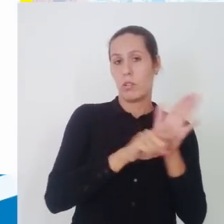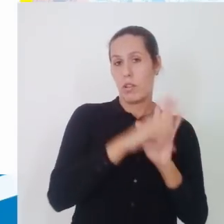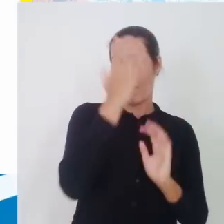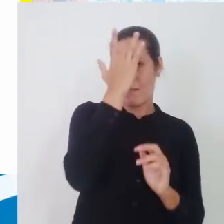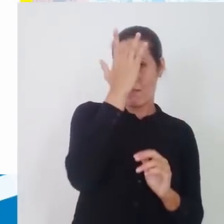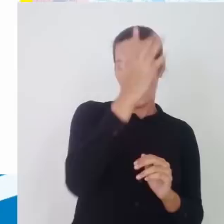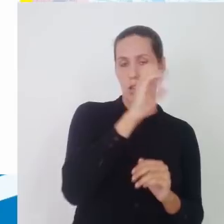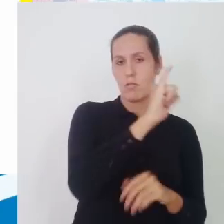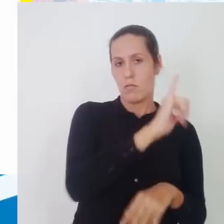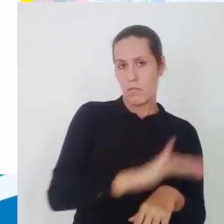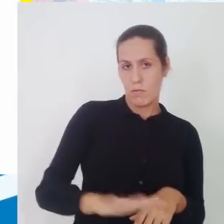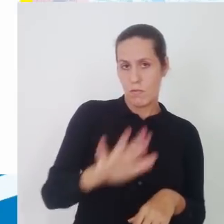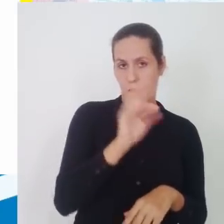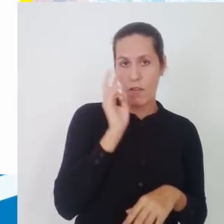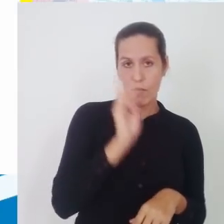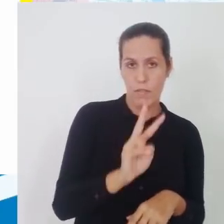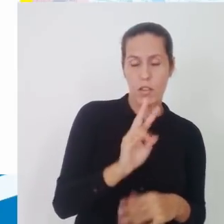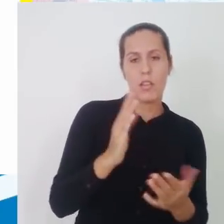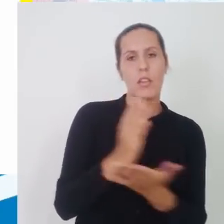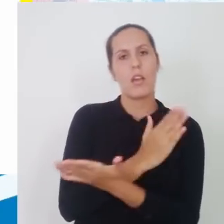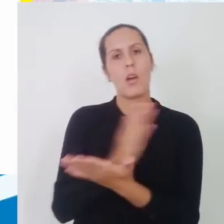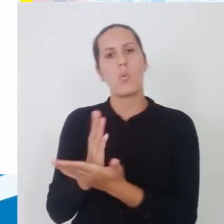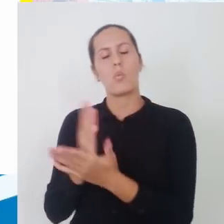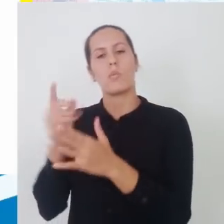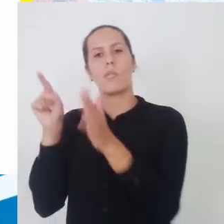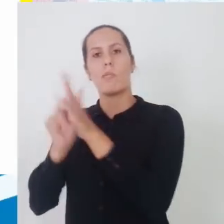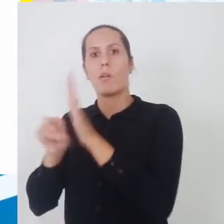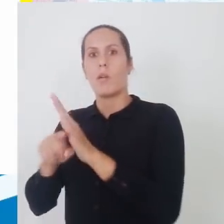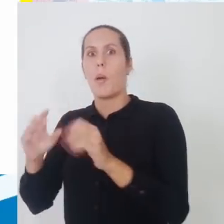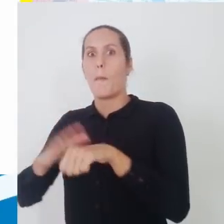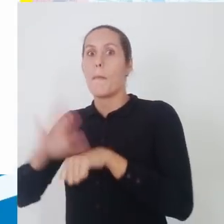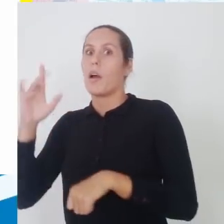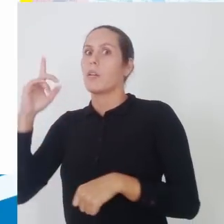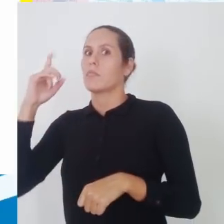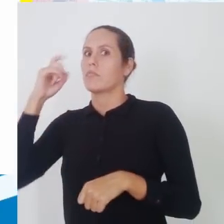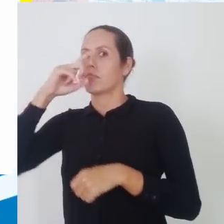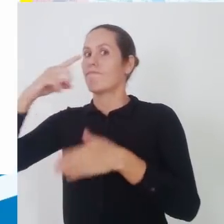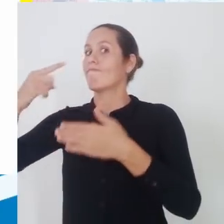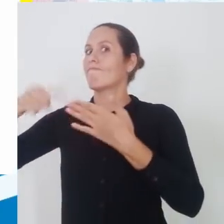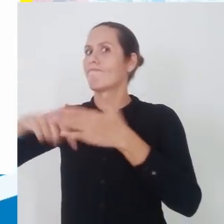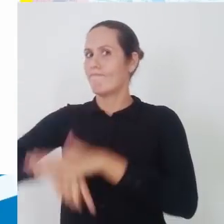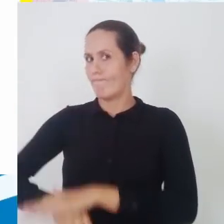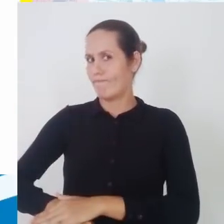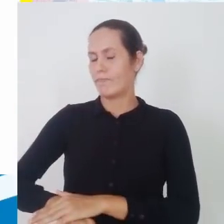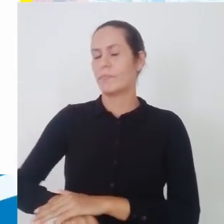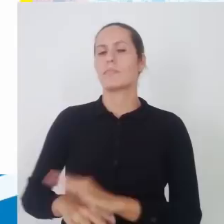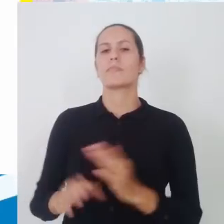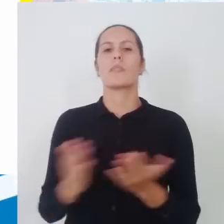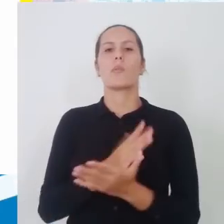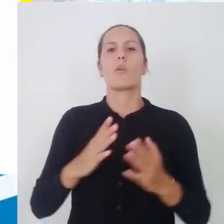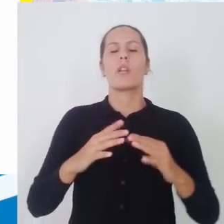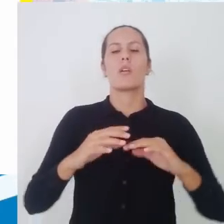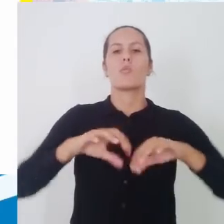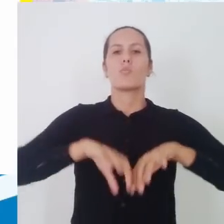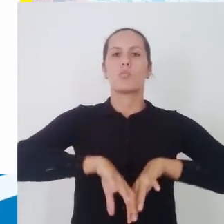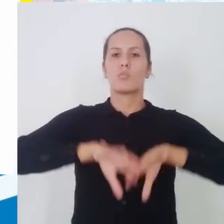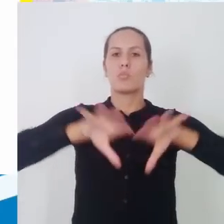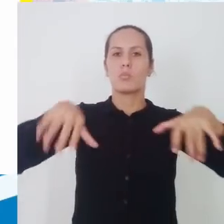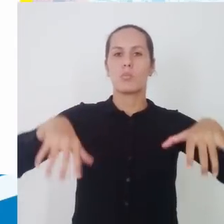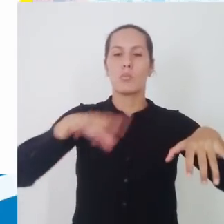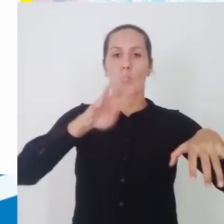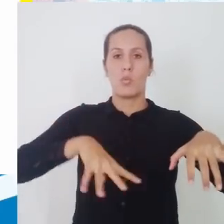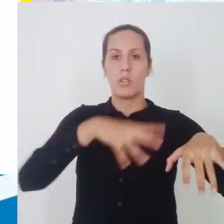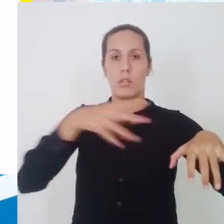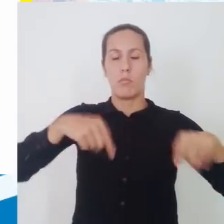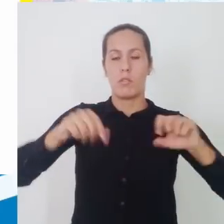vê na imagem, e questões mais complexas. Eu separei as questões que a gente trabalhou agora numa tabela que vai aparecer para vocês. O